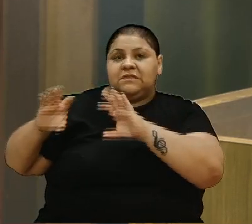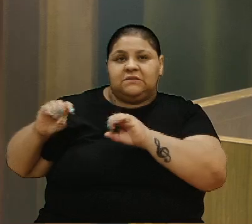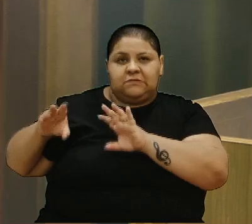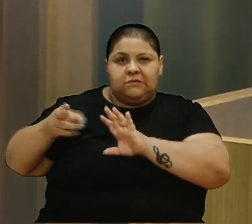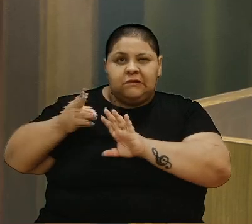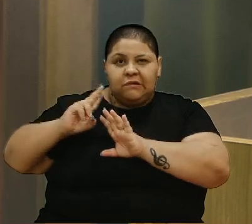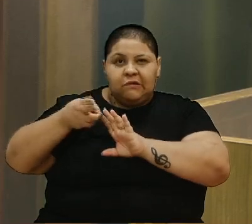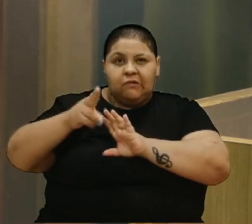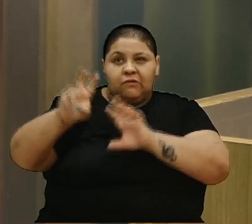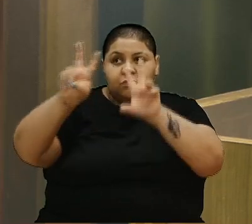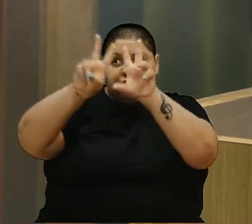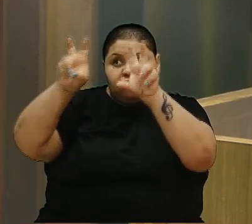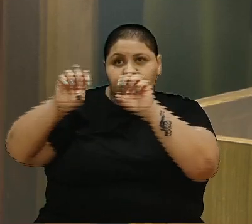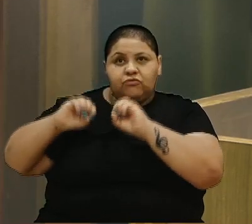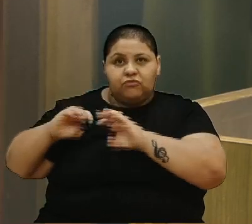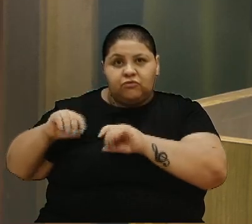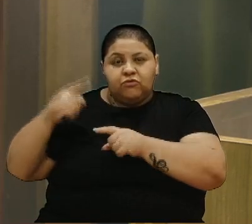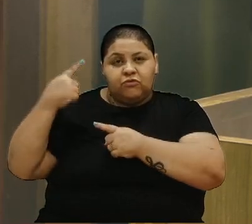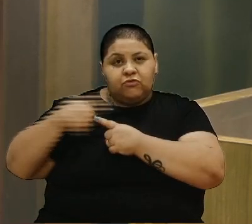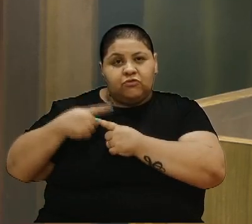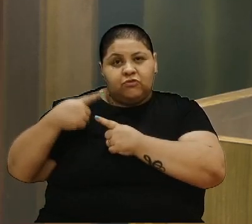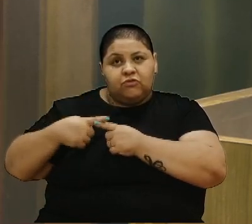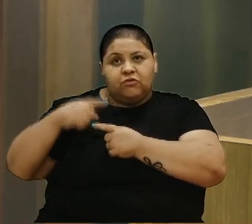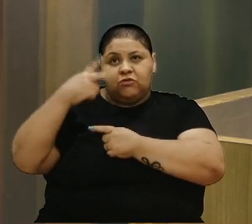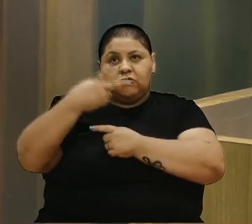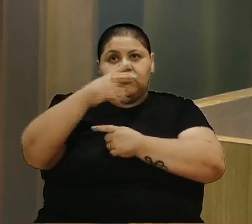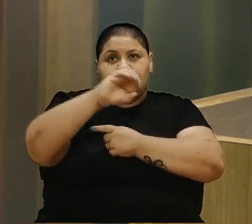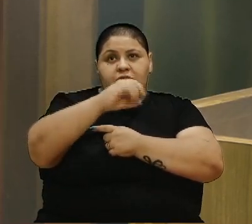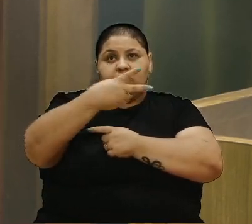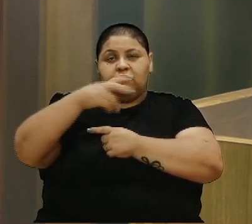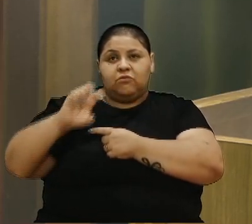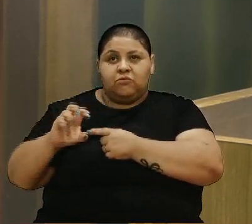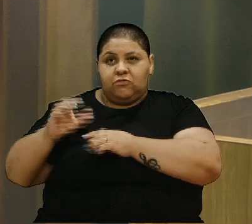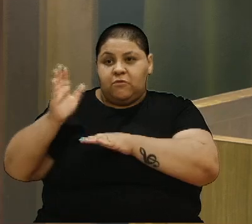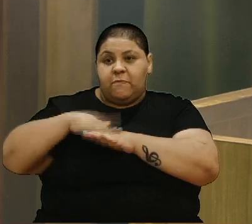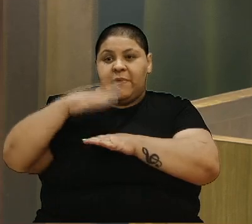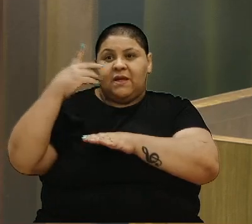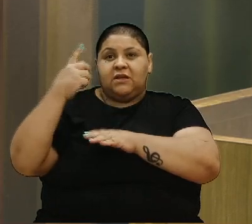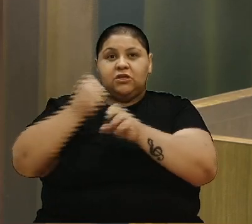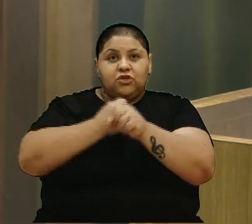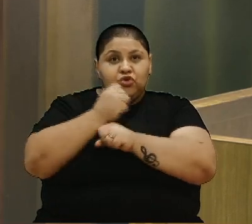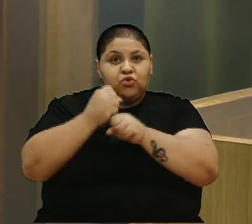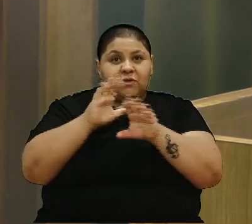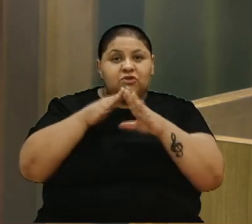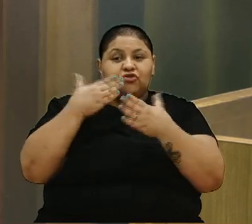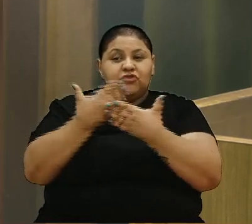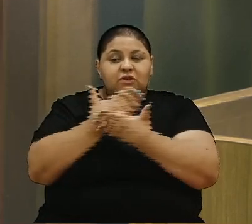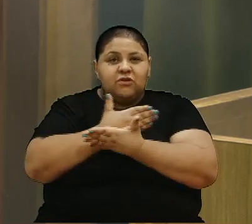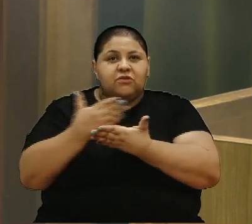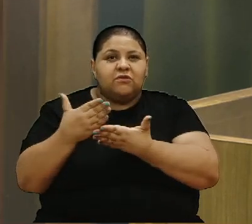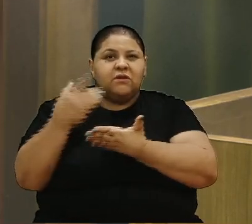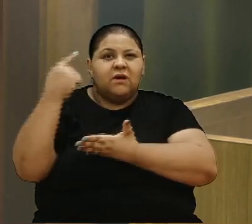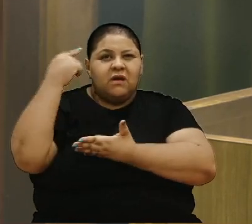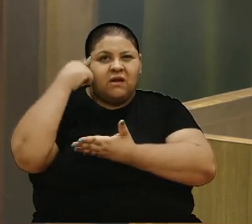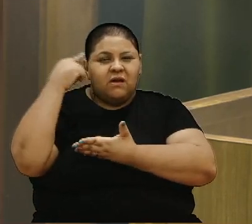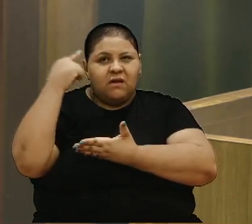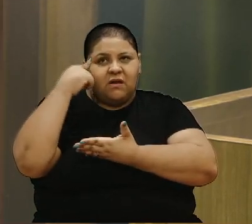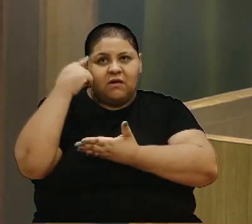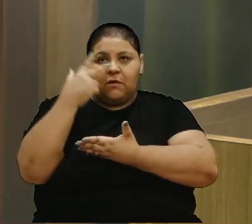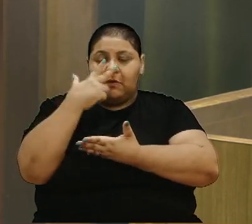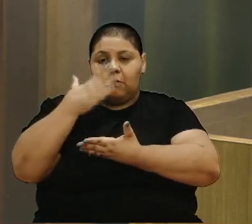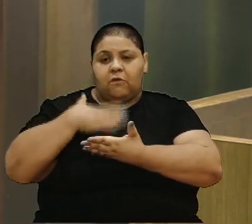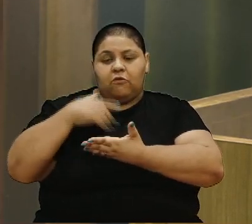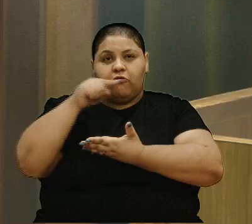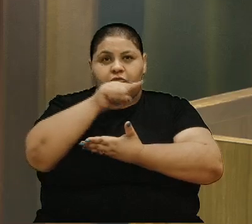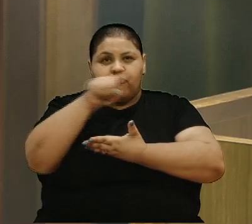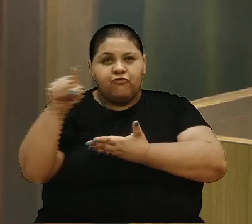seguindo o tema da educação, porque nós estamos em 2025, mais um ano letivo começam, e eu penso que, assim como eu,